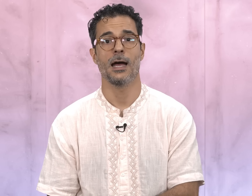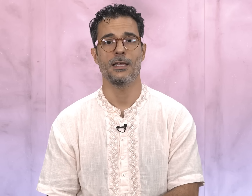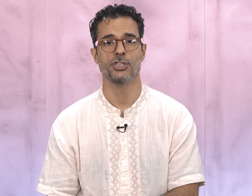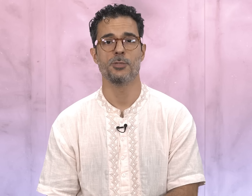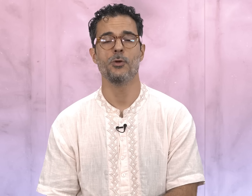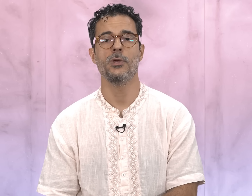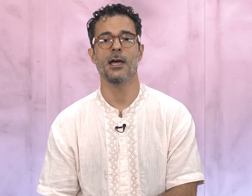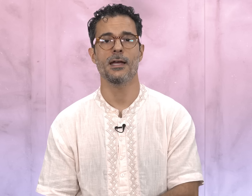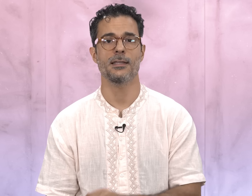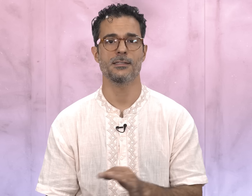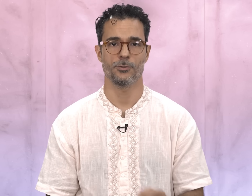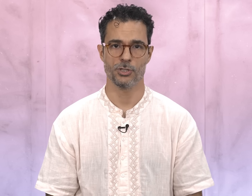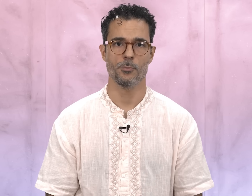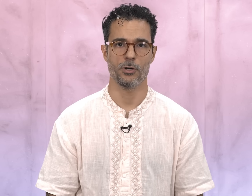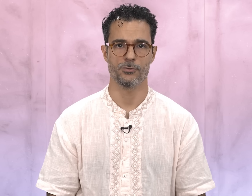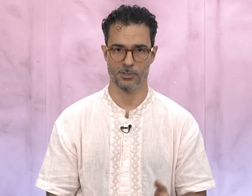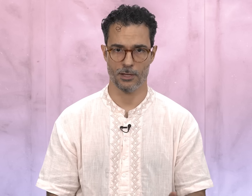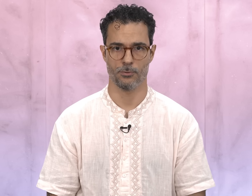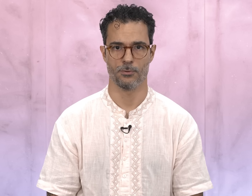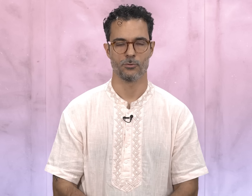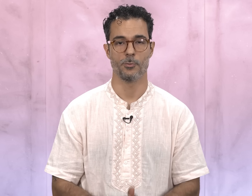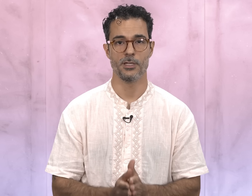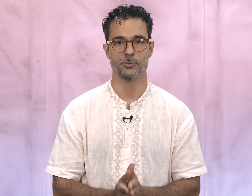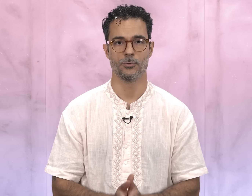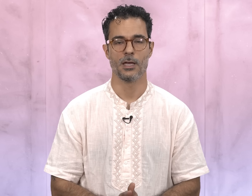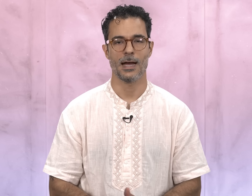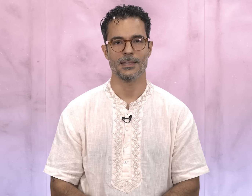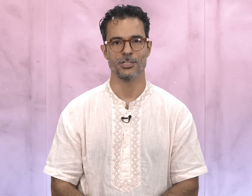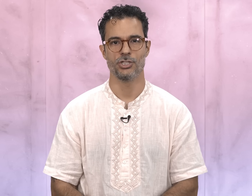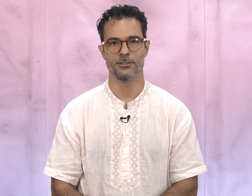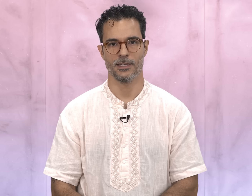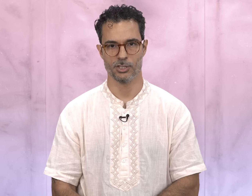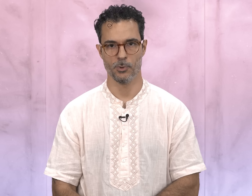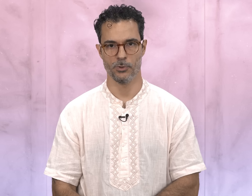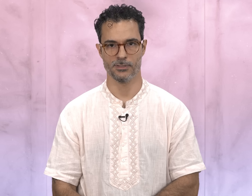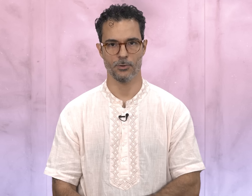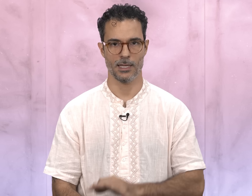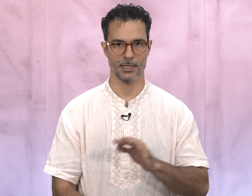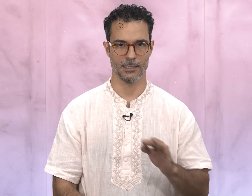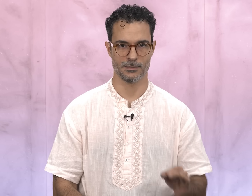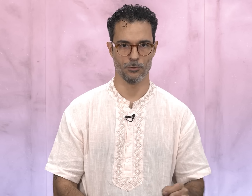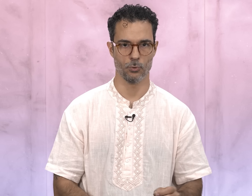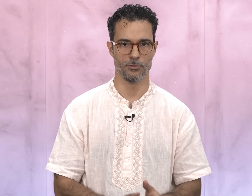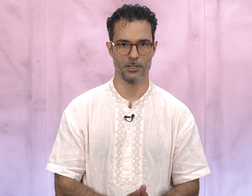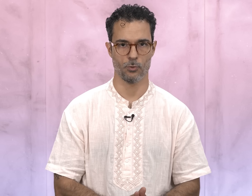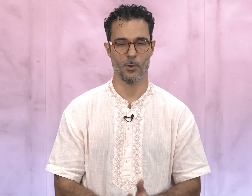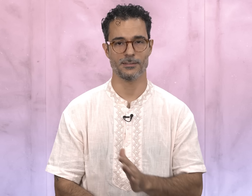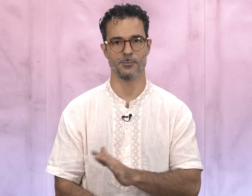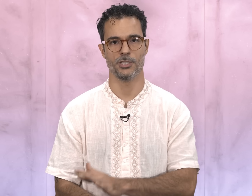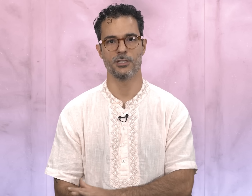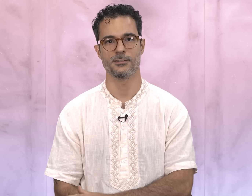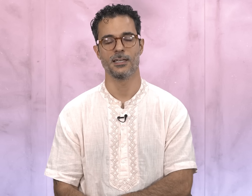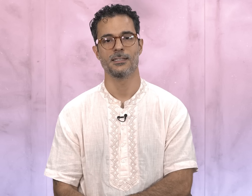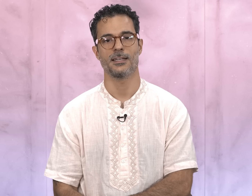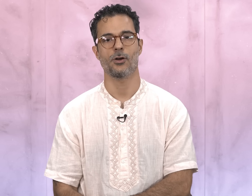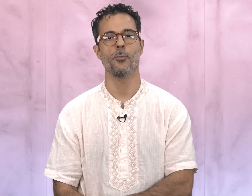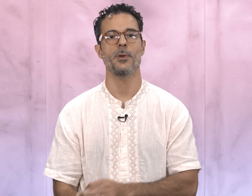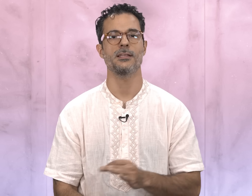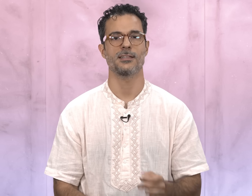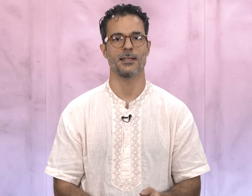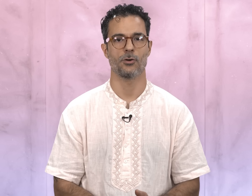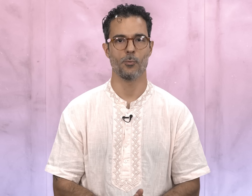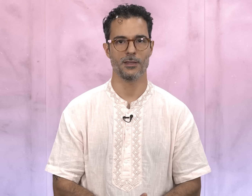governo, além de diminuir a arrecadação de impostos, certo? Sobre isso, Haddad disse que a diminuição da arrecadação do governo com essas medidas